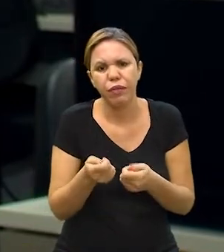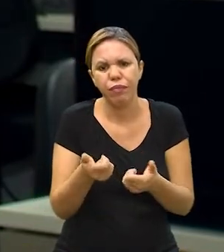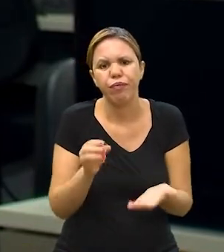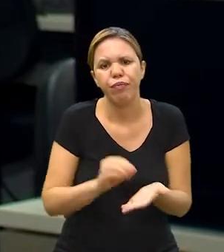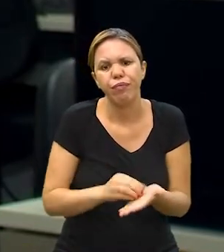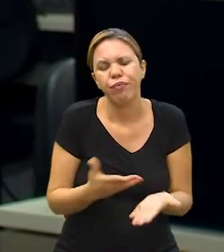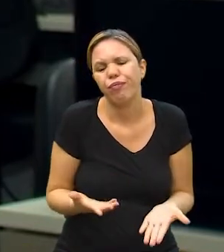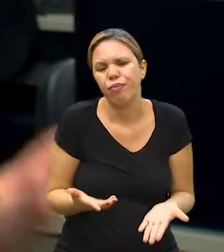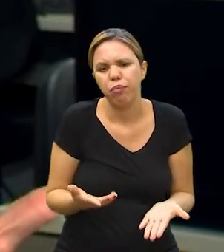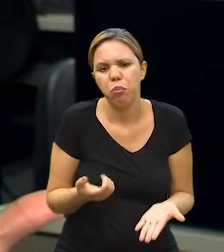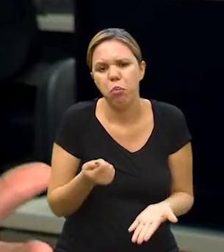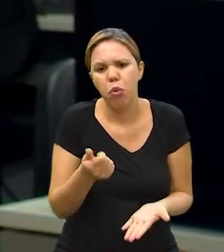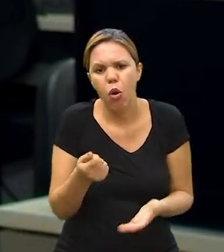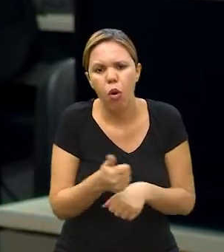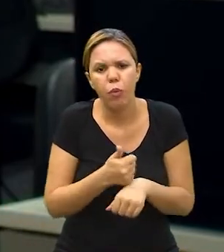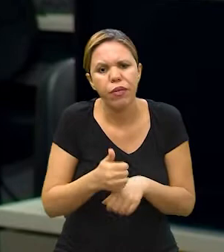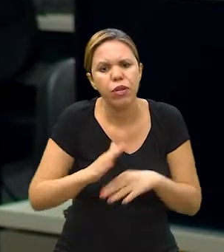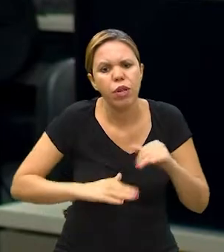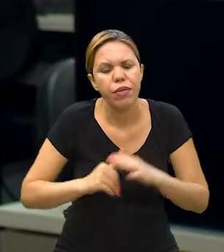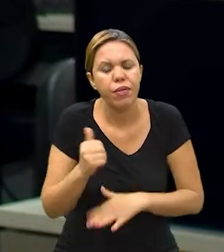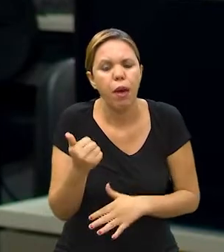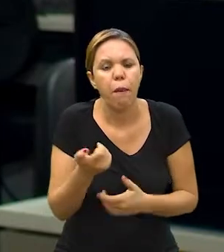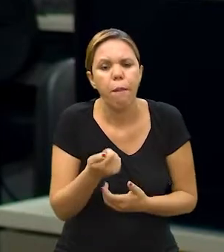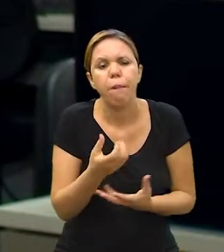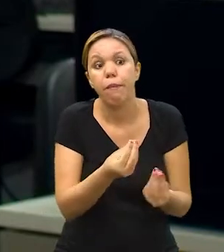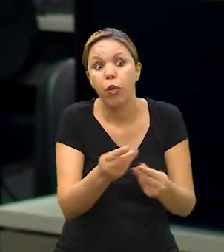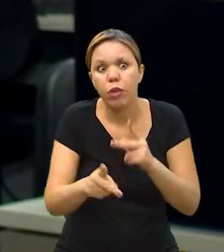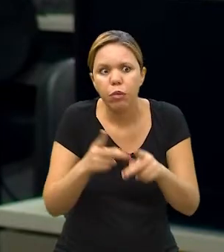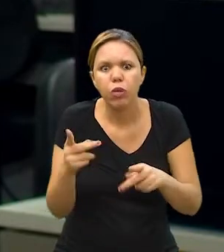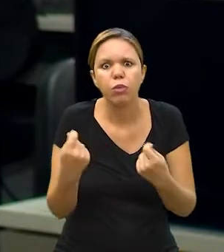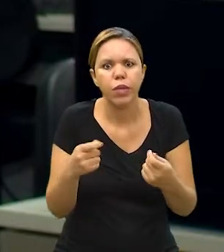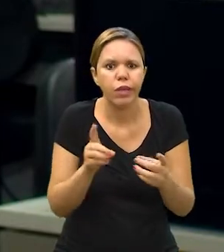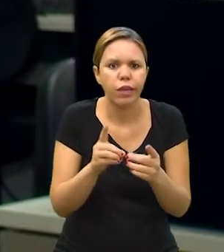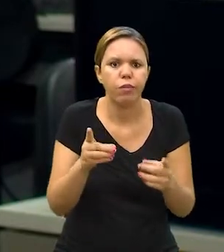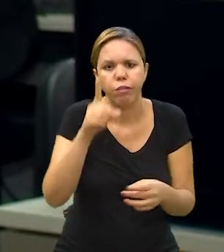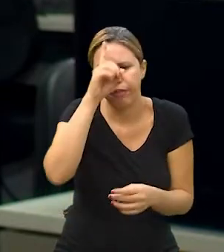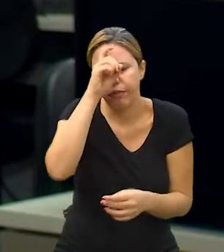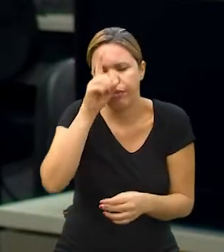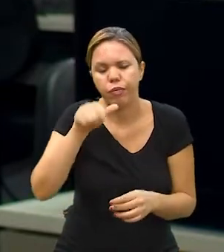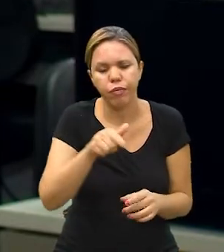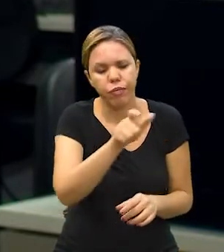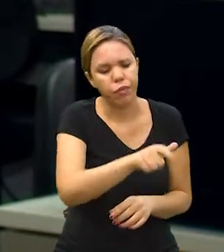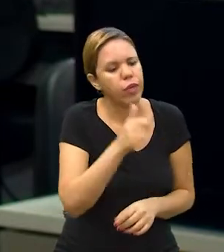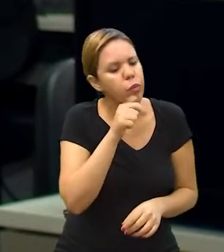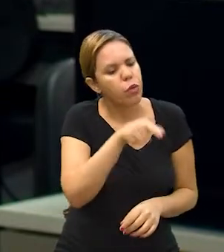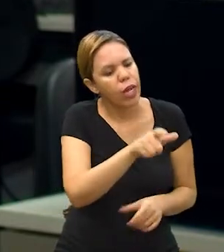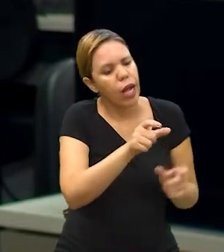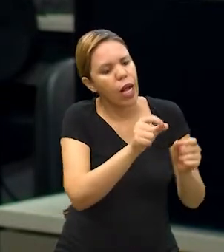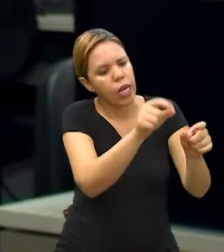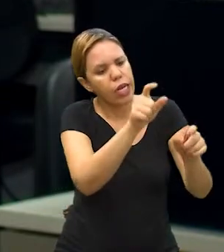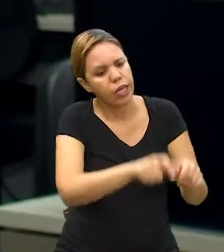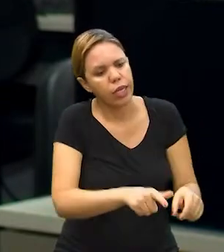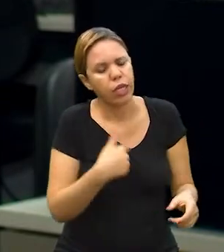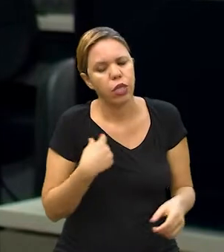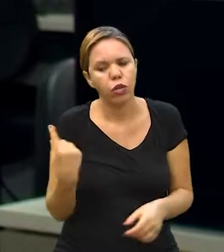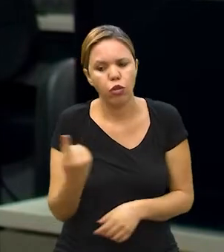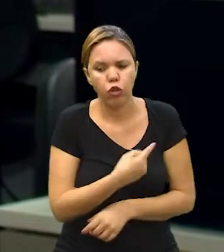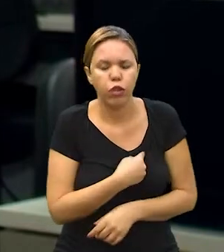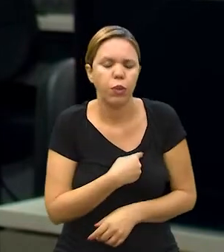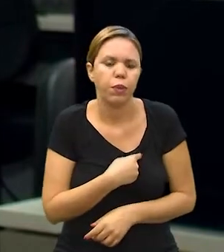é pouco profissional para muita demanda, né? Então o que nós fizemos com esse caso específico dessa munícipe foi, uma vez que nós vimos